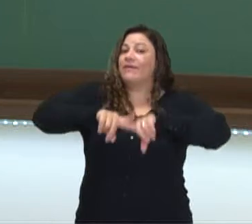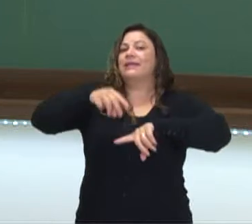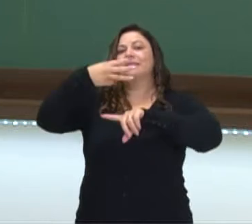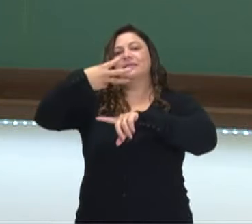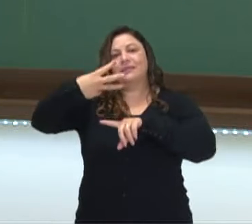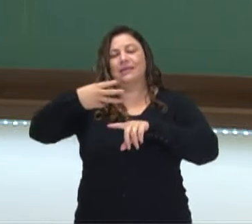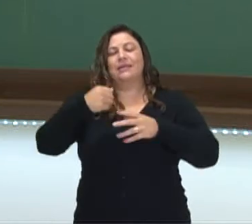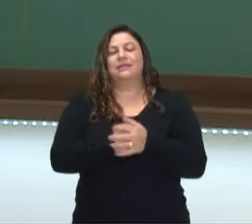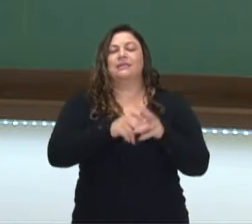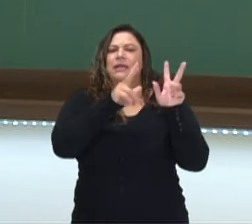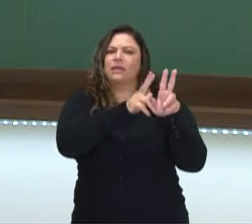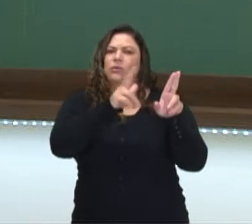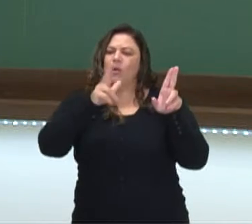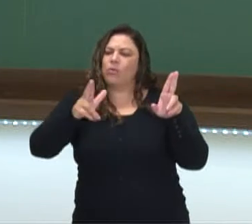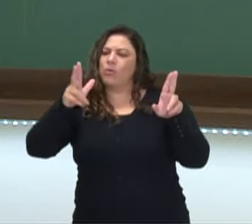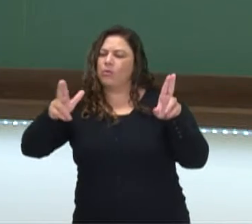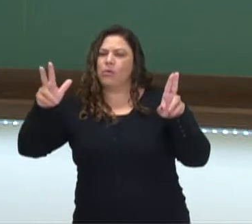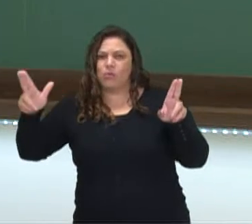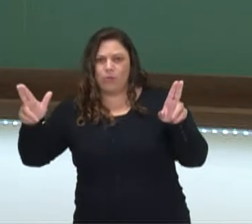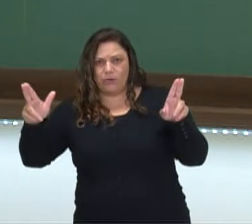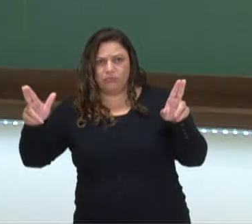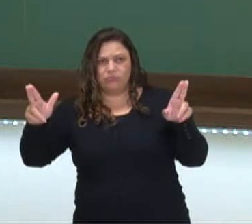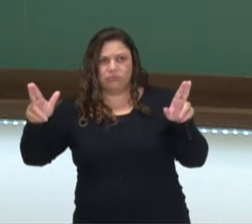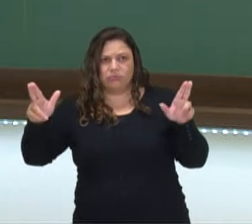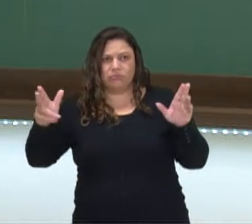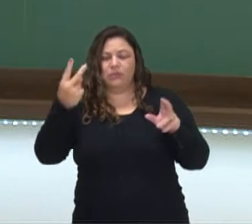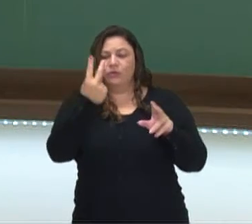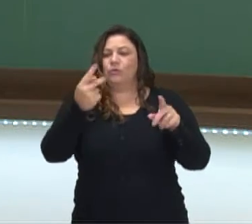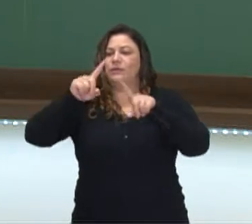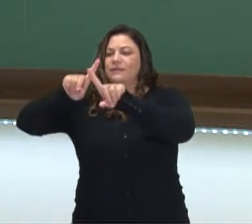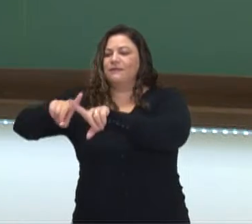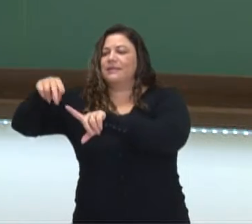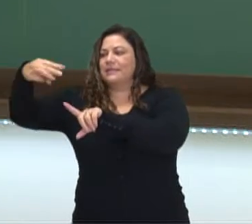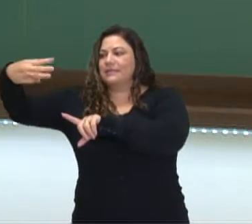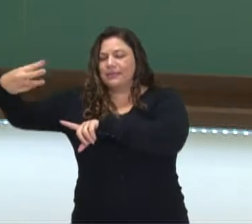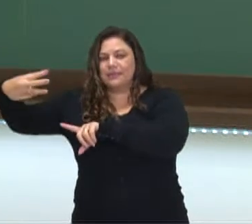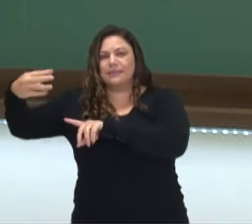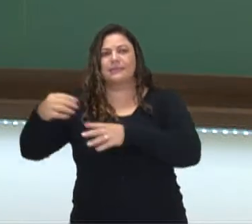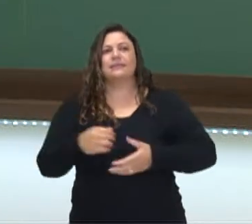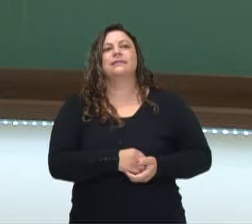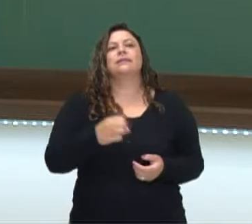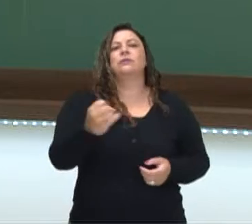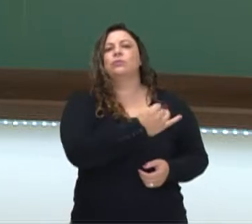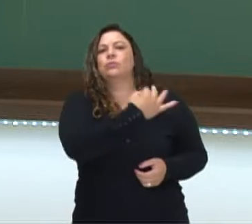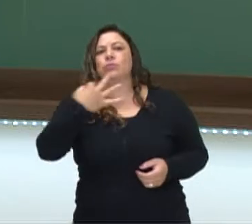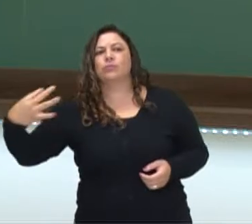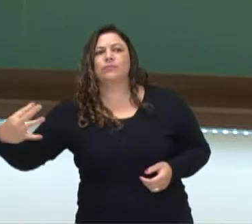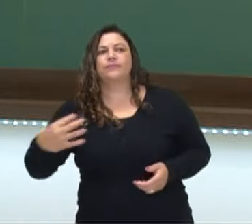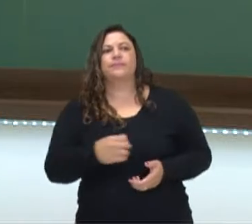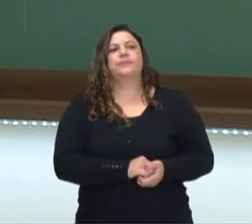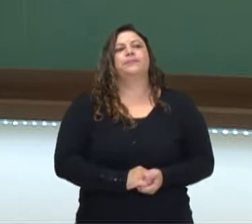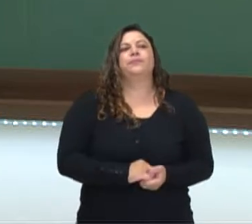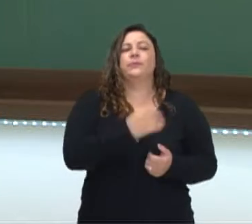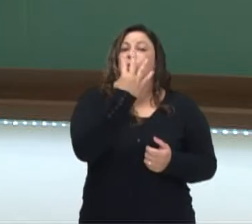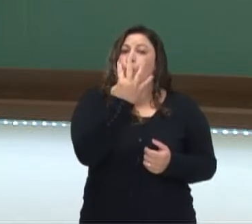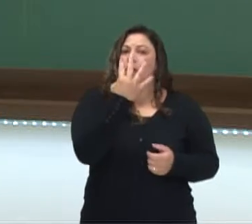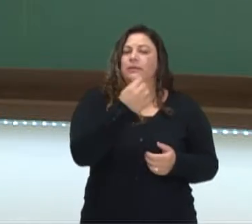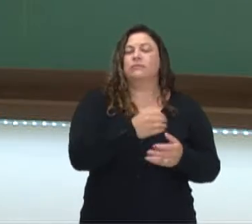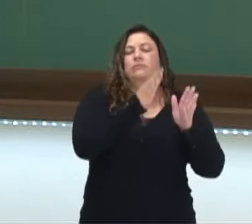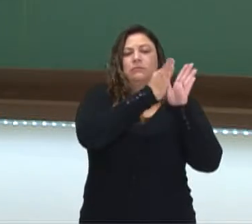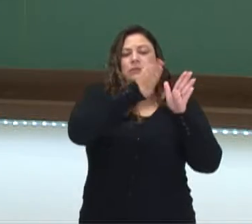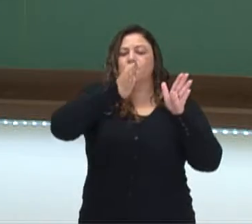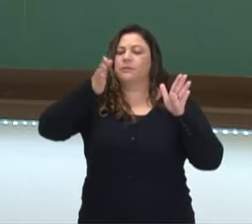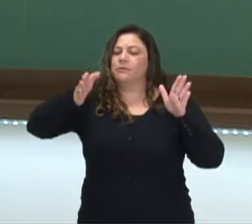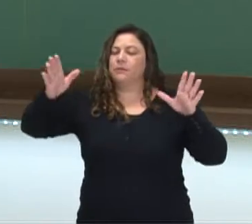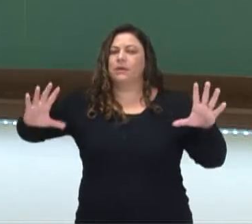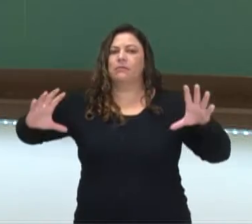3, vezes 2 vezes 3, vezes 2 vezes 3. Vou agrupar os 2 e vou agrupar os 3. O que eu vou